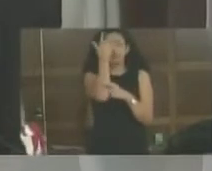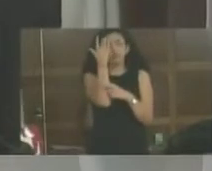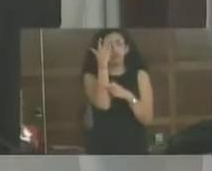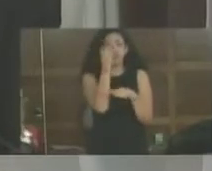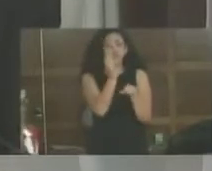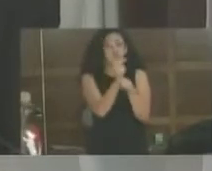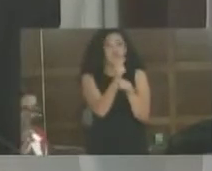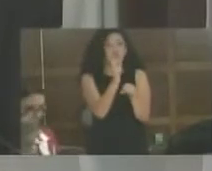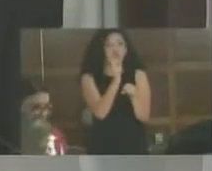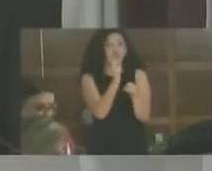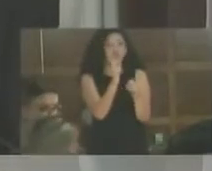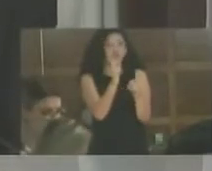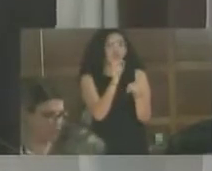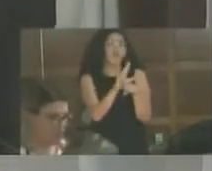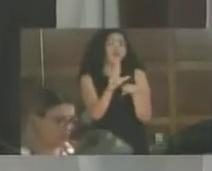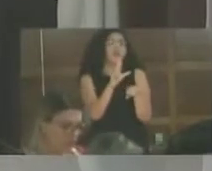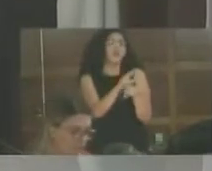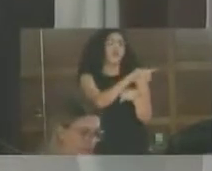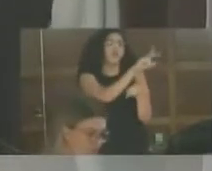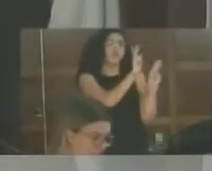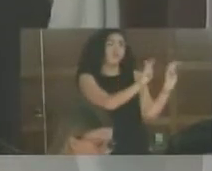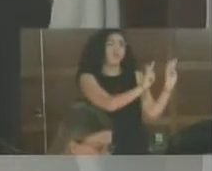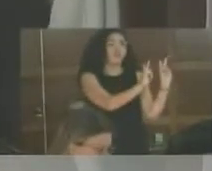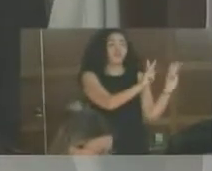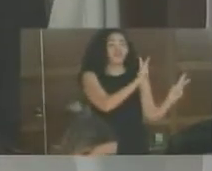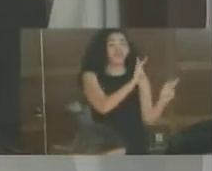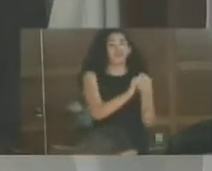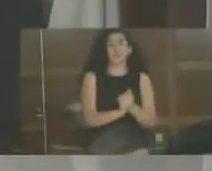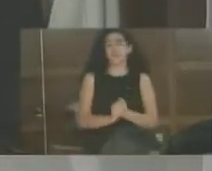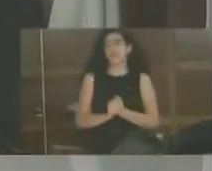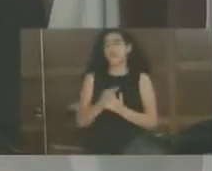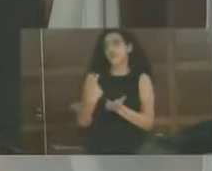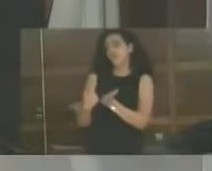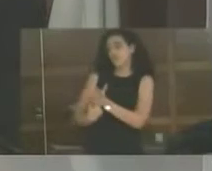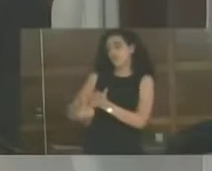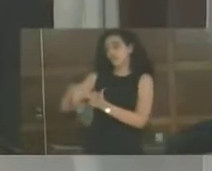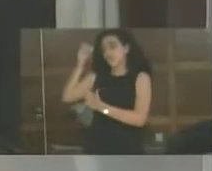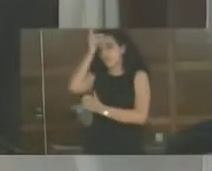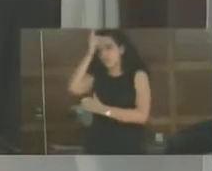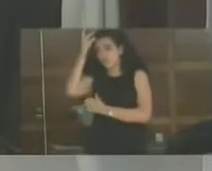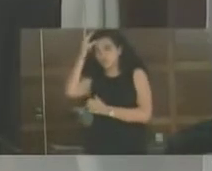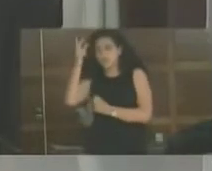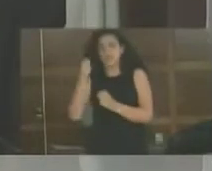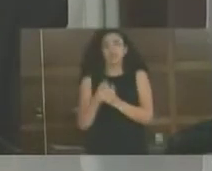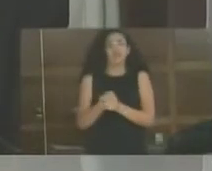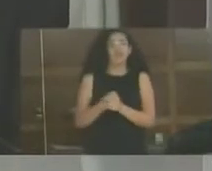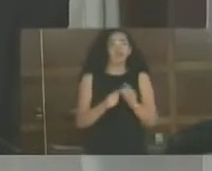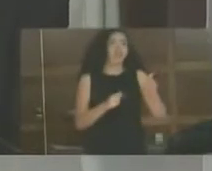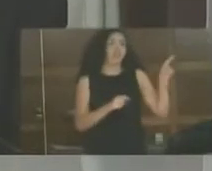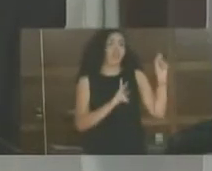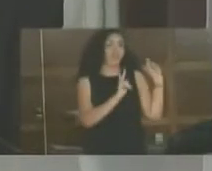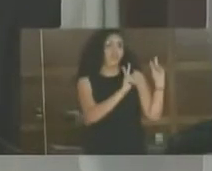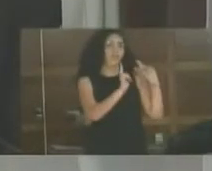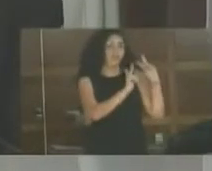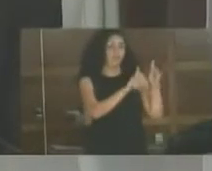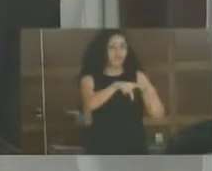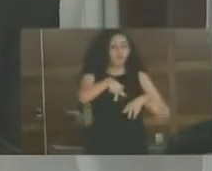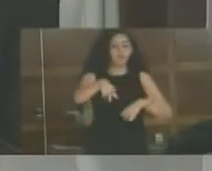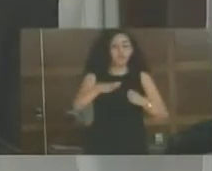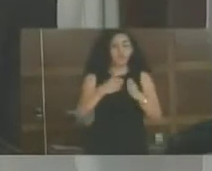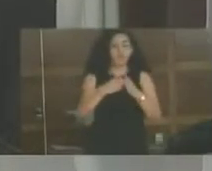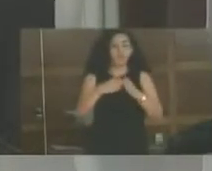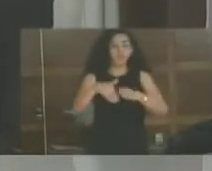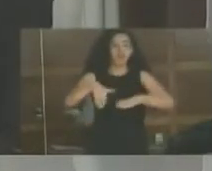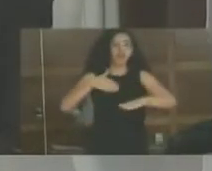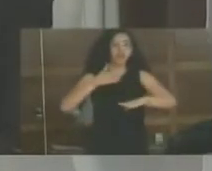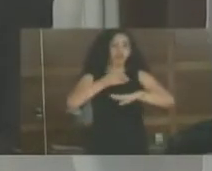e foi instalado pela prefeitura, então houve uma parceria, porque se a prefeitura também não ajudasse, seria difícil. Então foi instalado um bebedouro público na entrada do